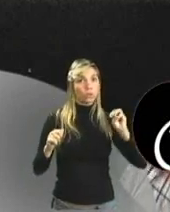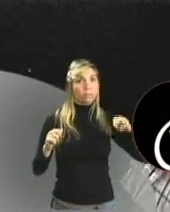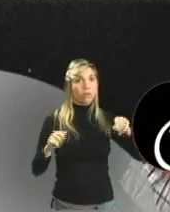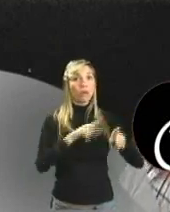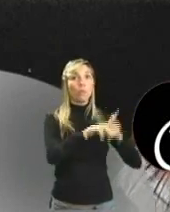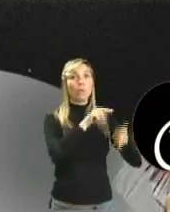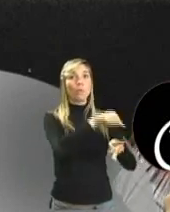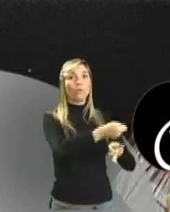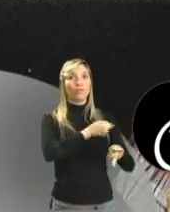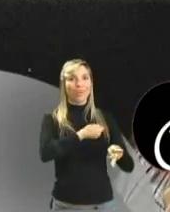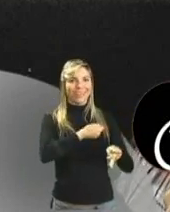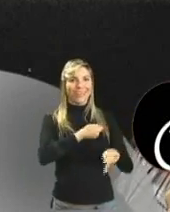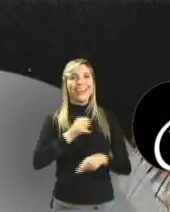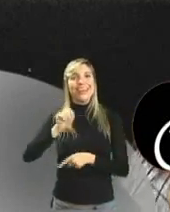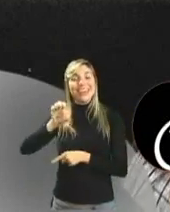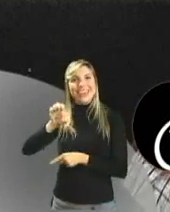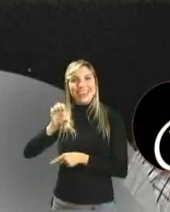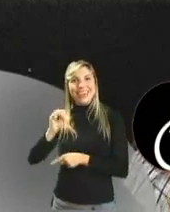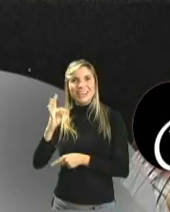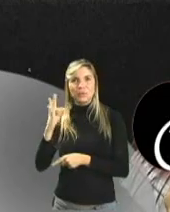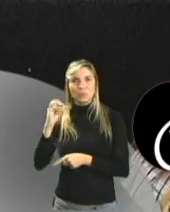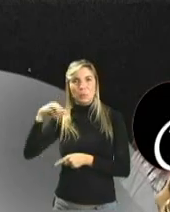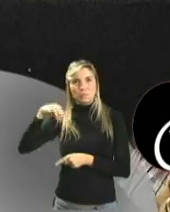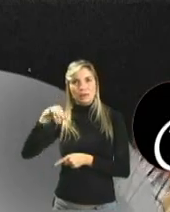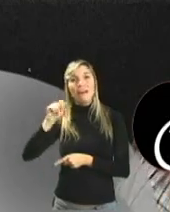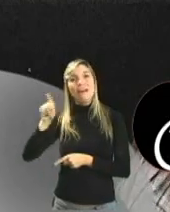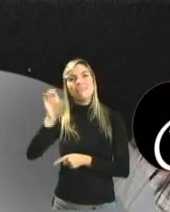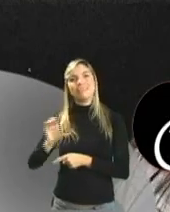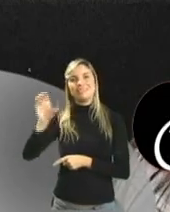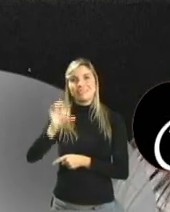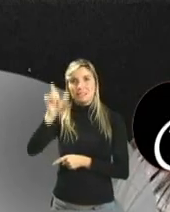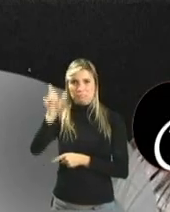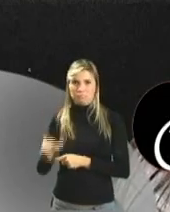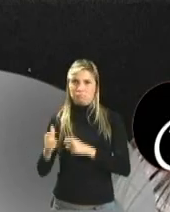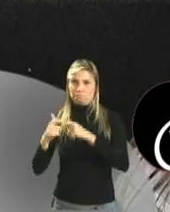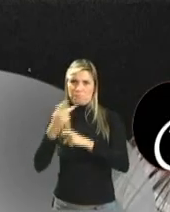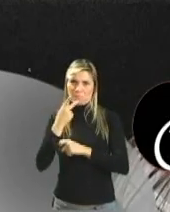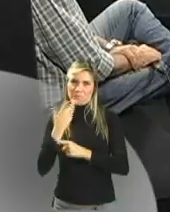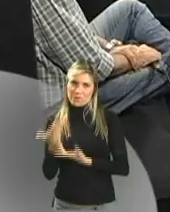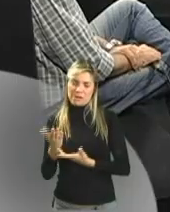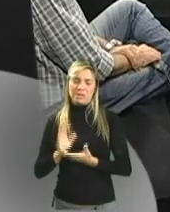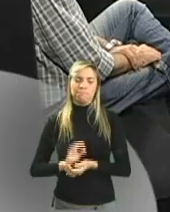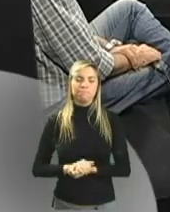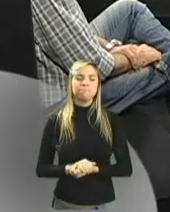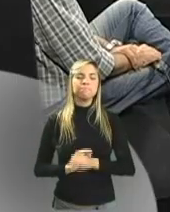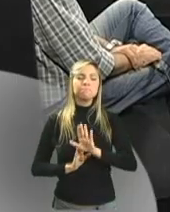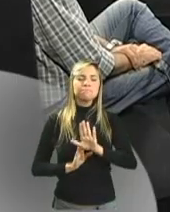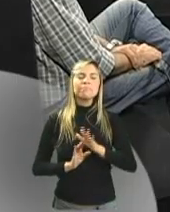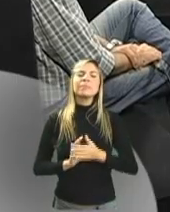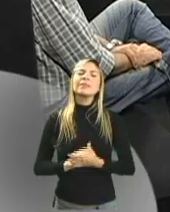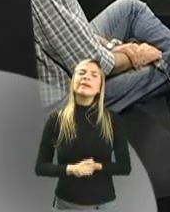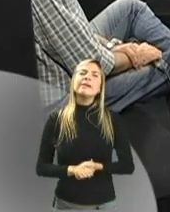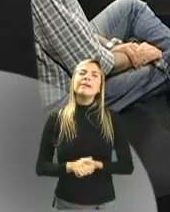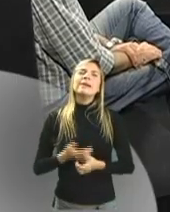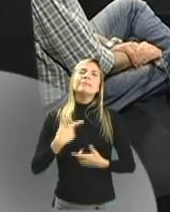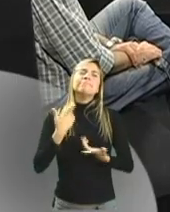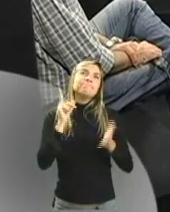ostomia é o termo popular e estomia é o termo utilizado cientificamente. Em